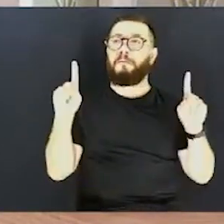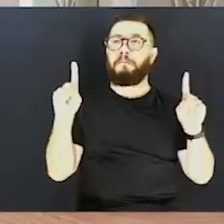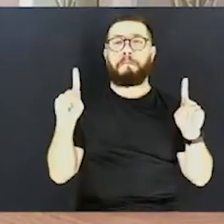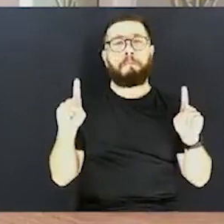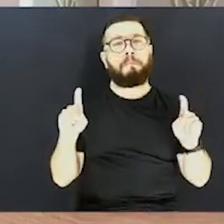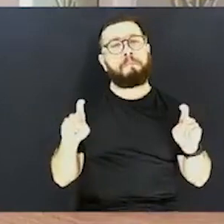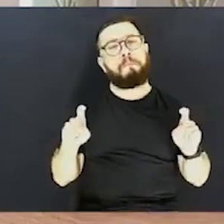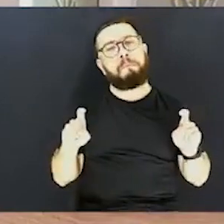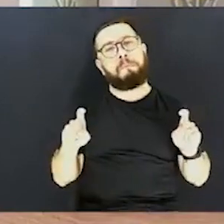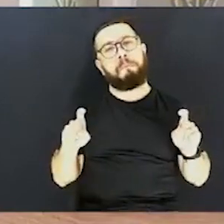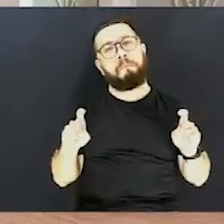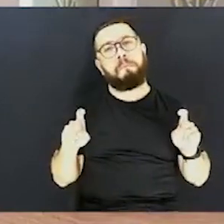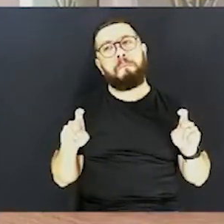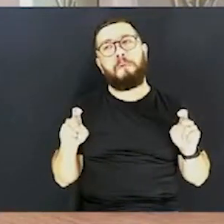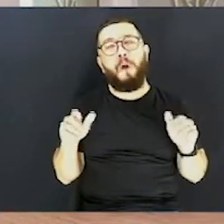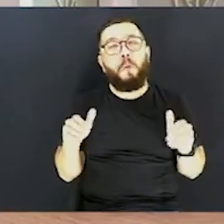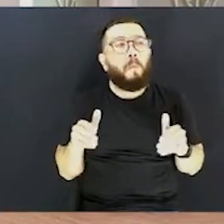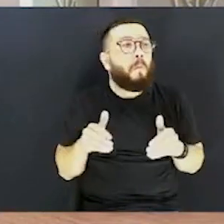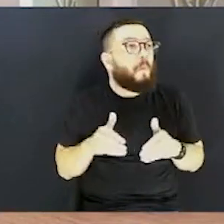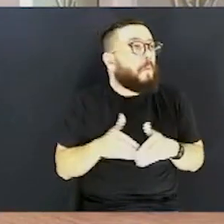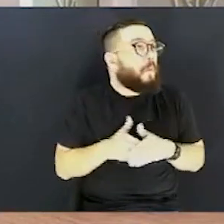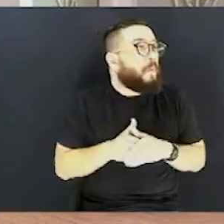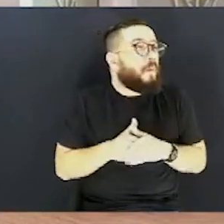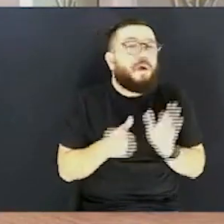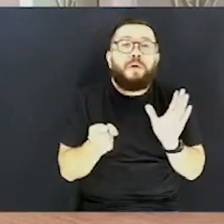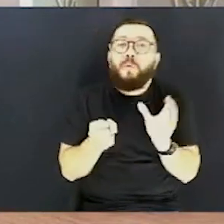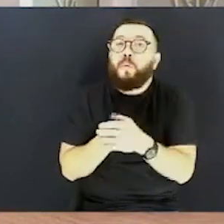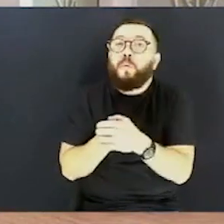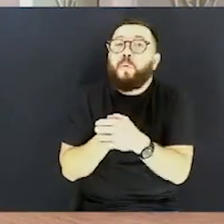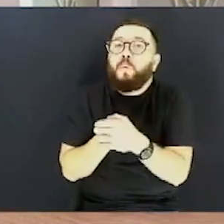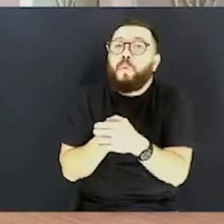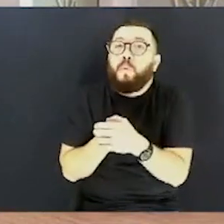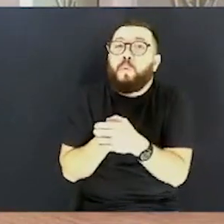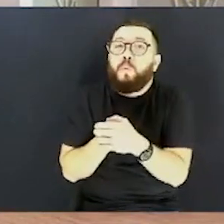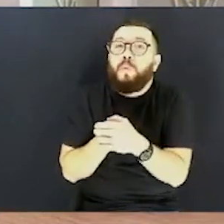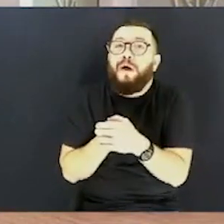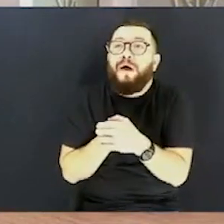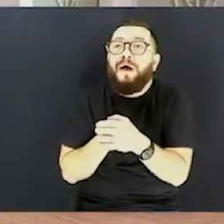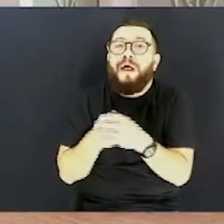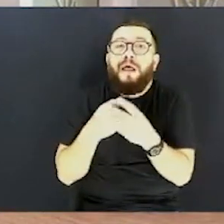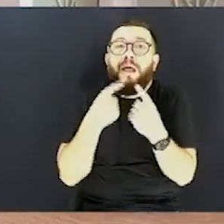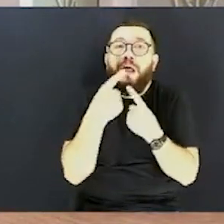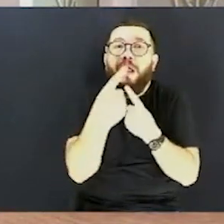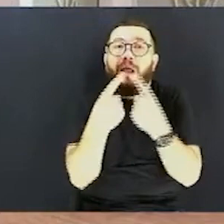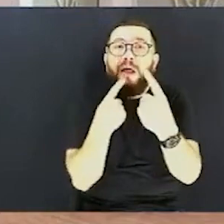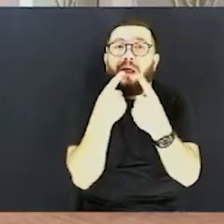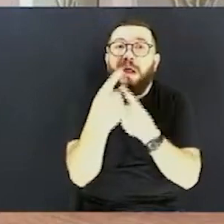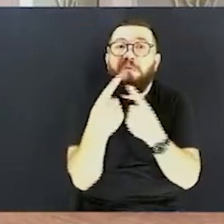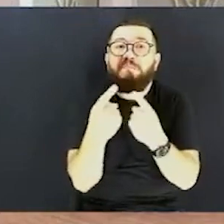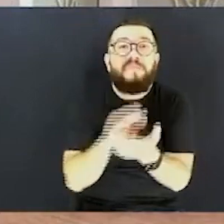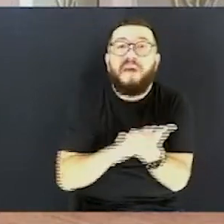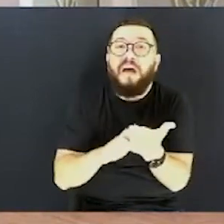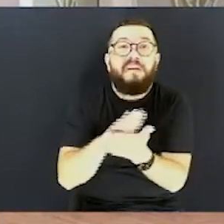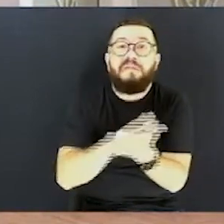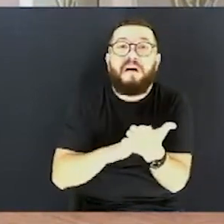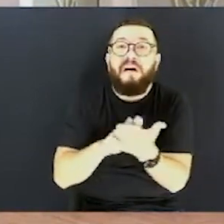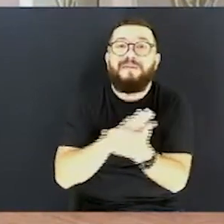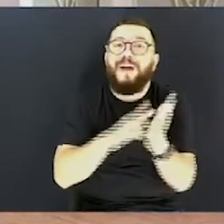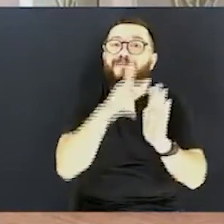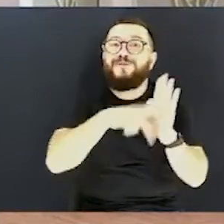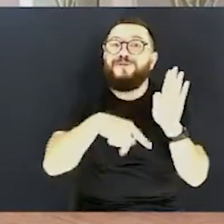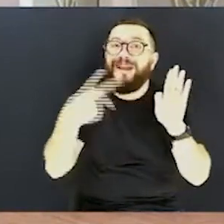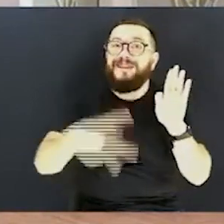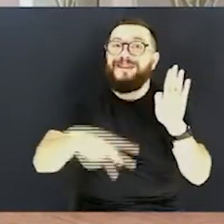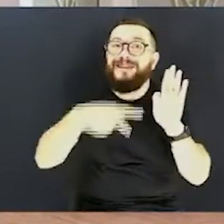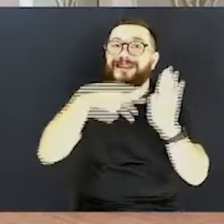sumidos, que sequer discutem os projetos do Estado. Tem senador que foi eleito na última